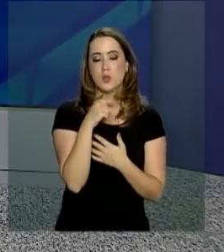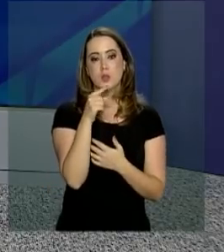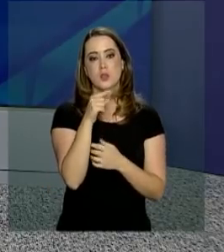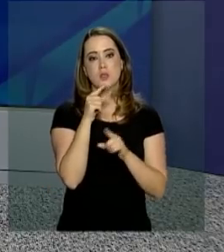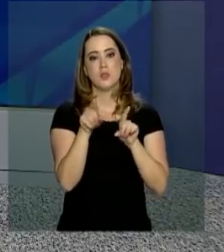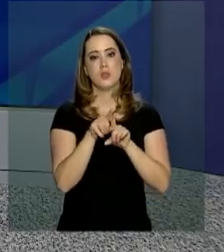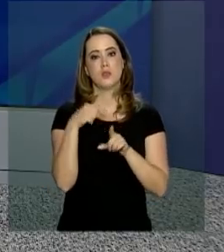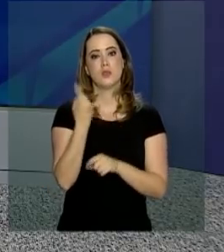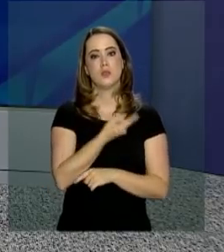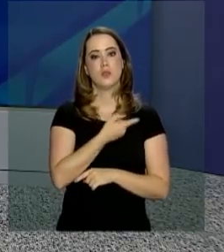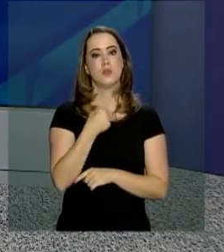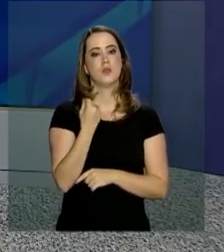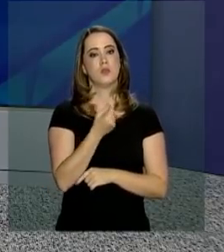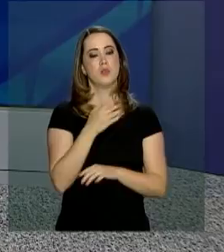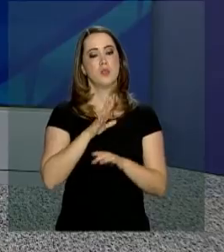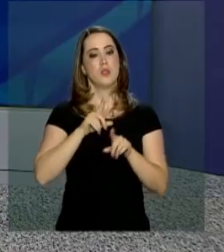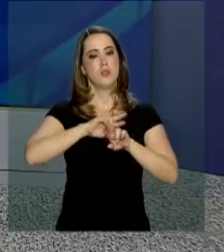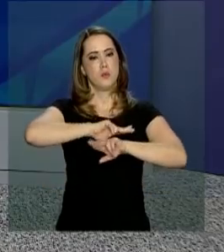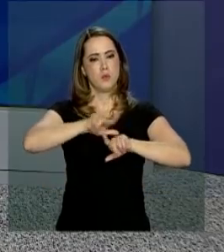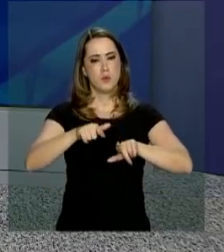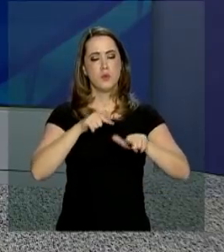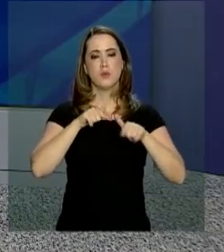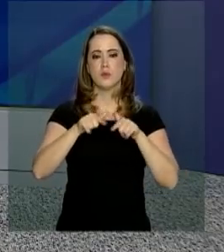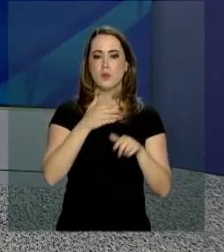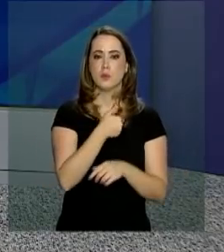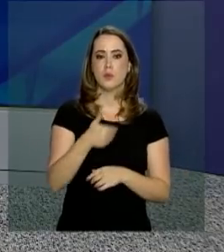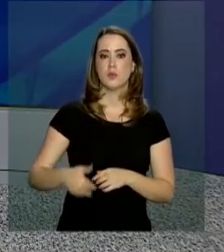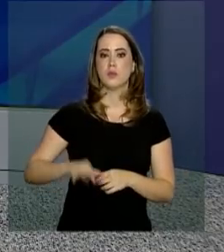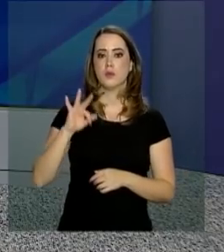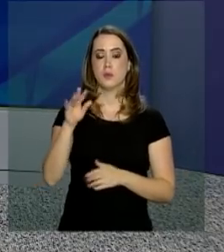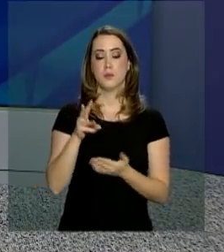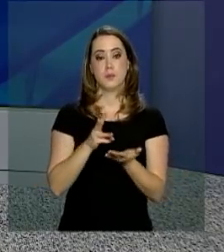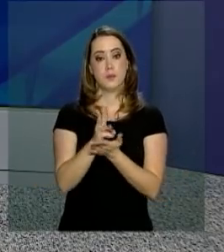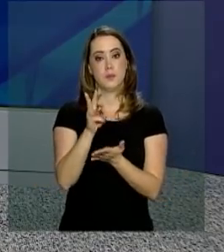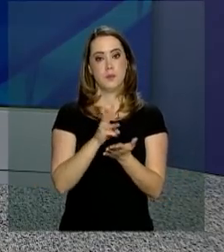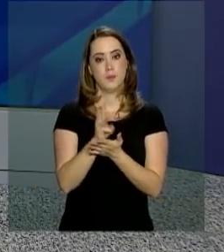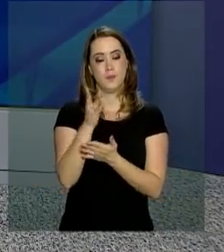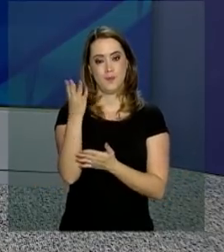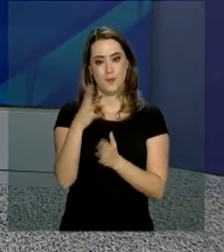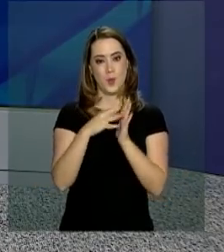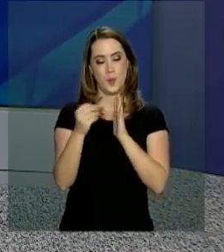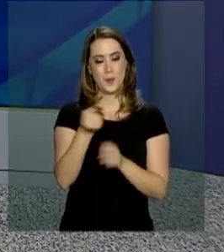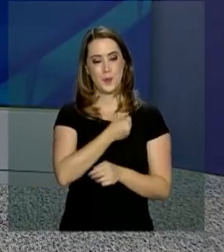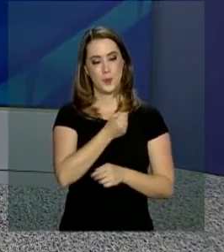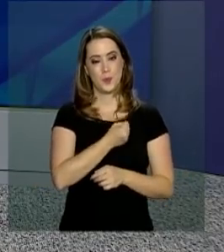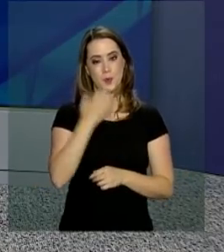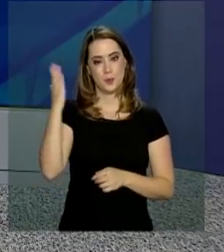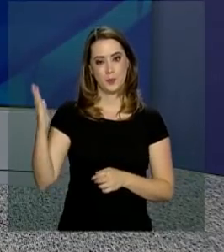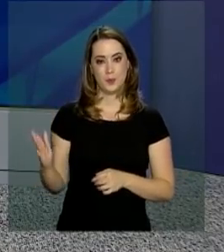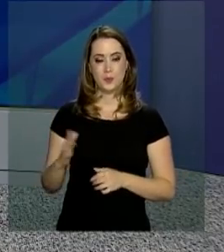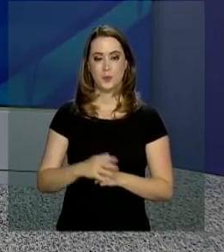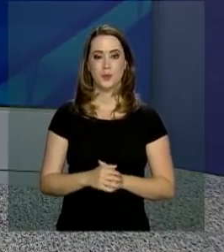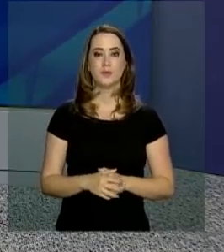sugestões de reportagens e dúvidas sobre programas e ações do governo para o nosso WhatsApp. Então, anote aí, é